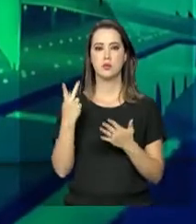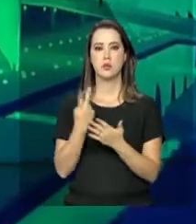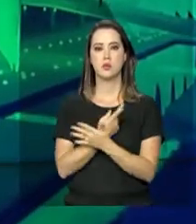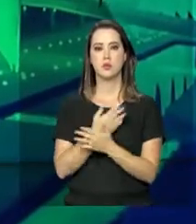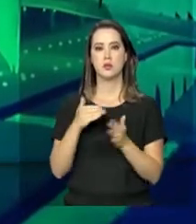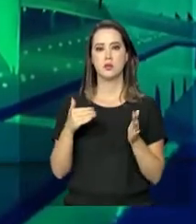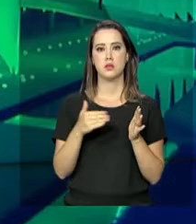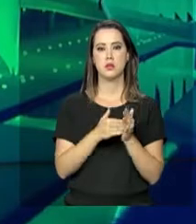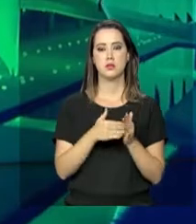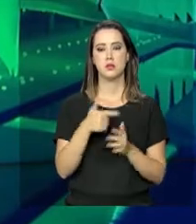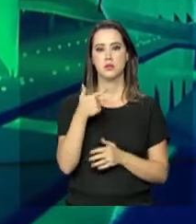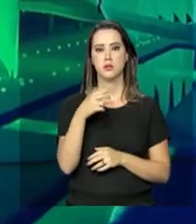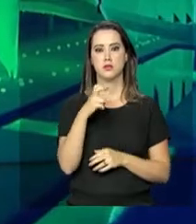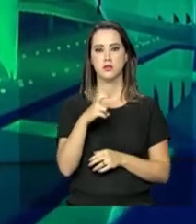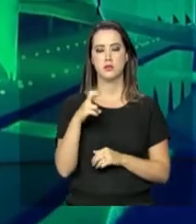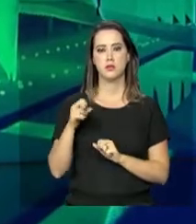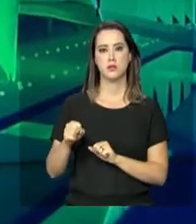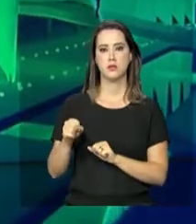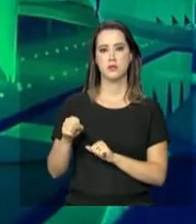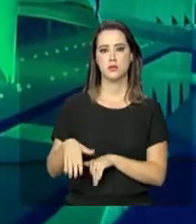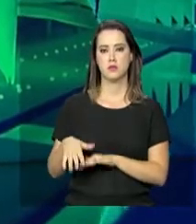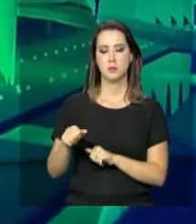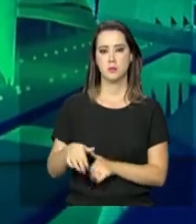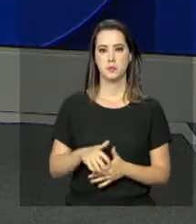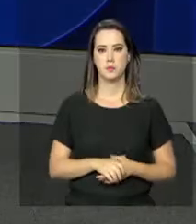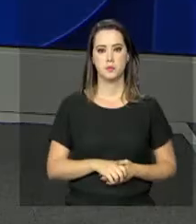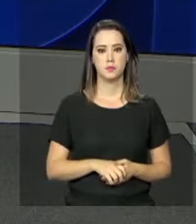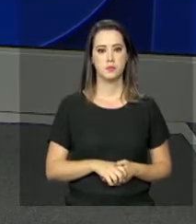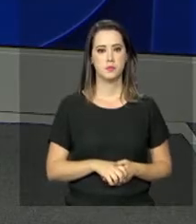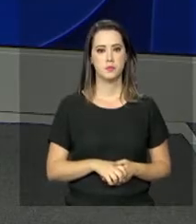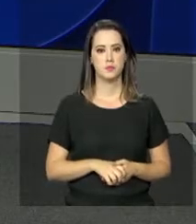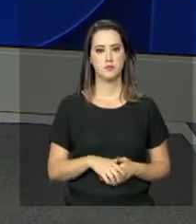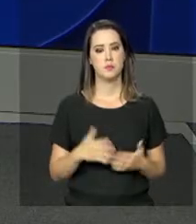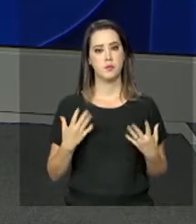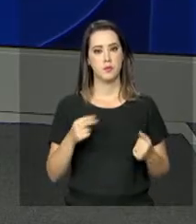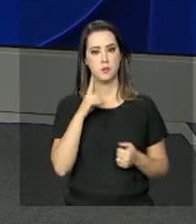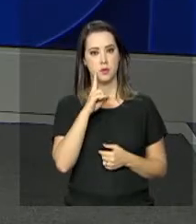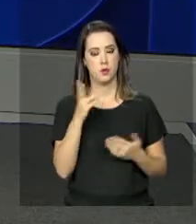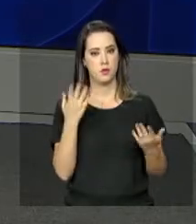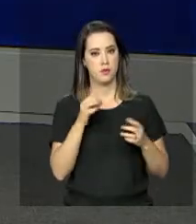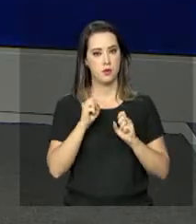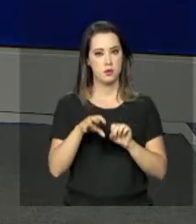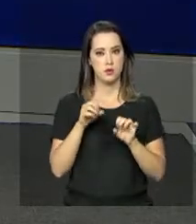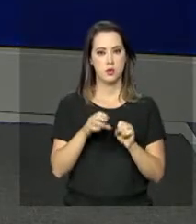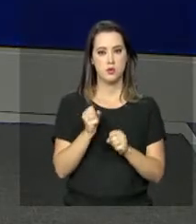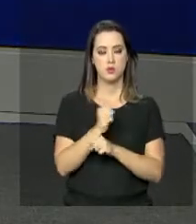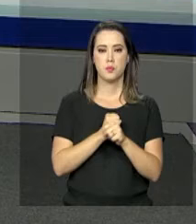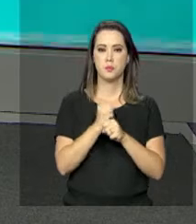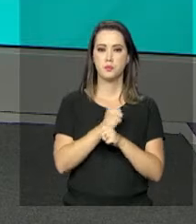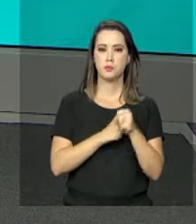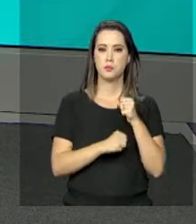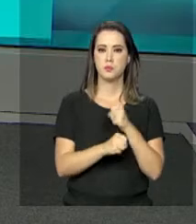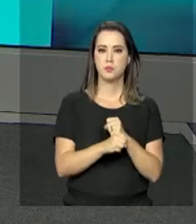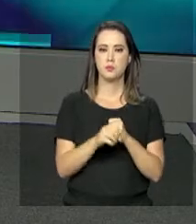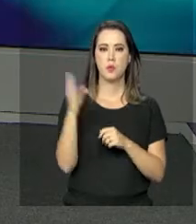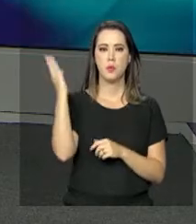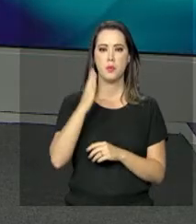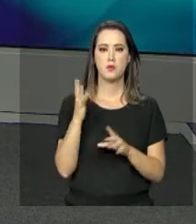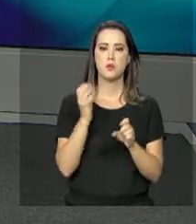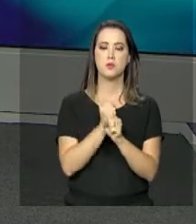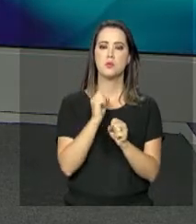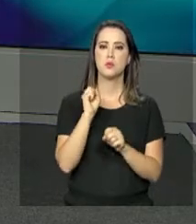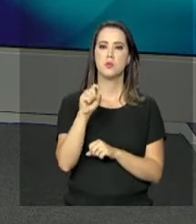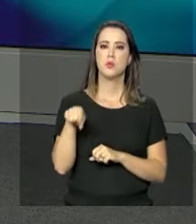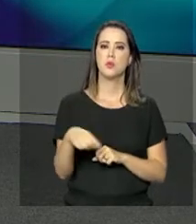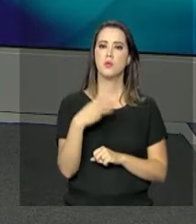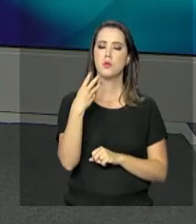que acontece até o dia 25 de setembro nós vamos agora falar de educação um ano passado o brasil somou